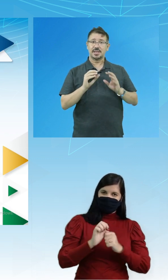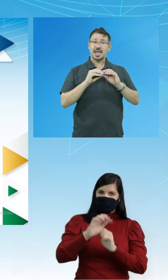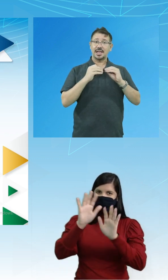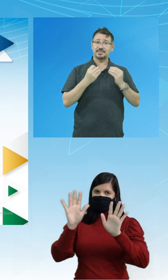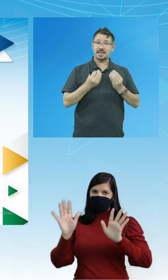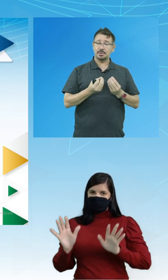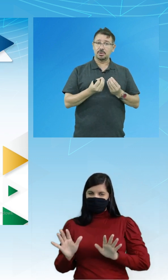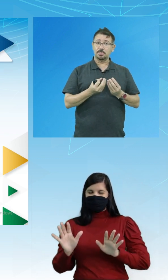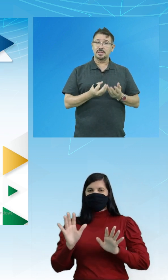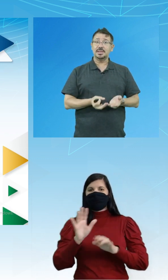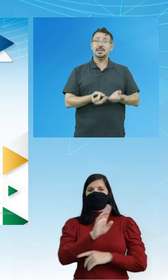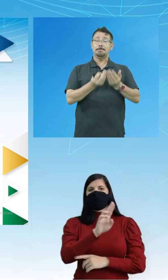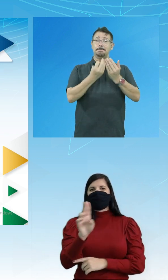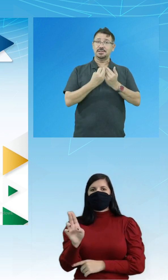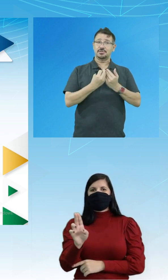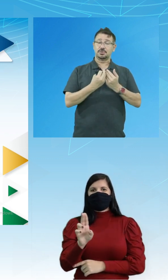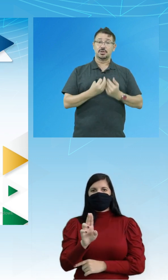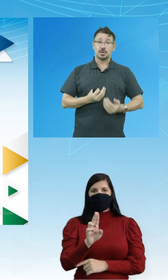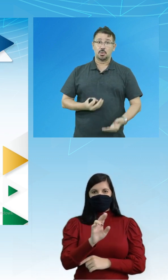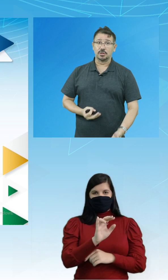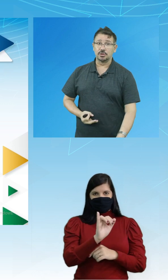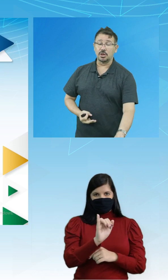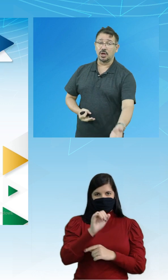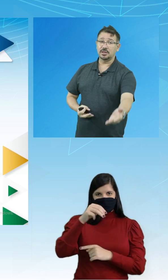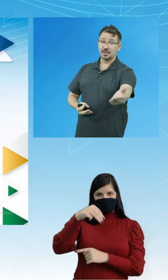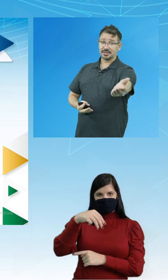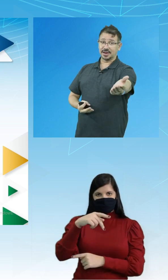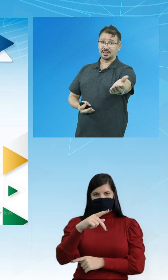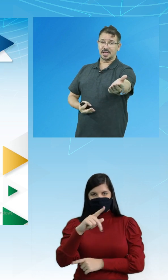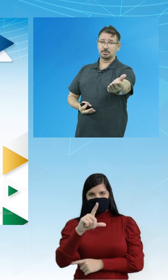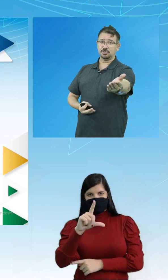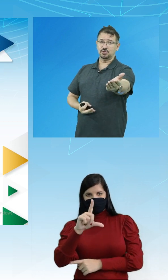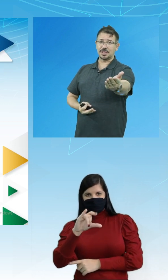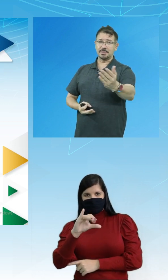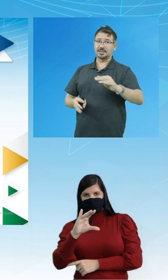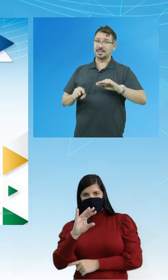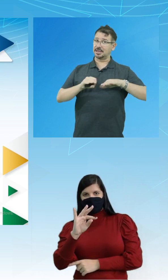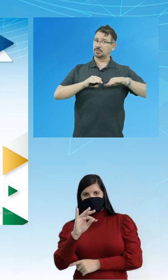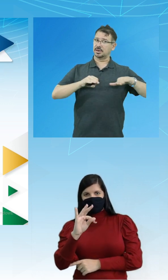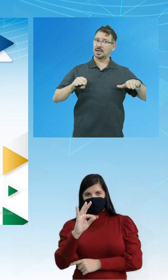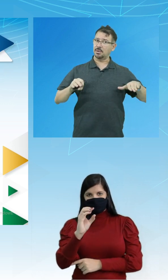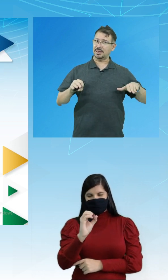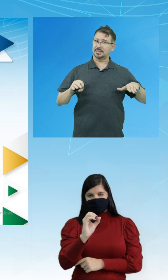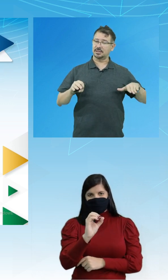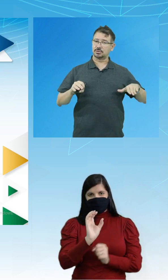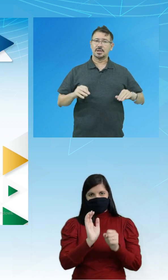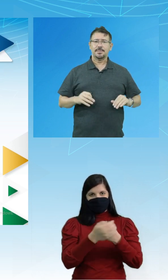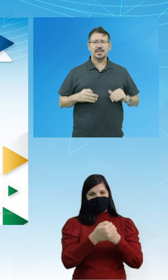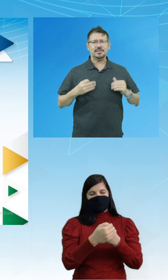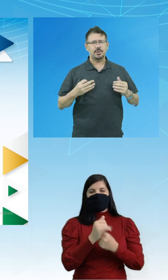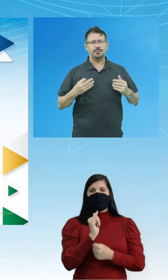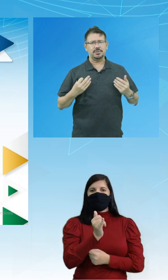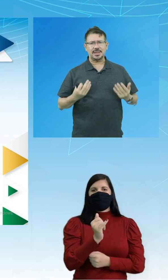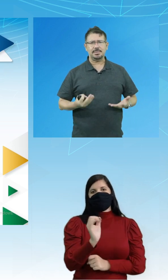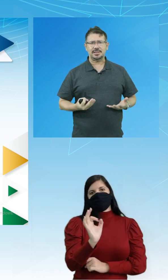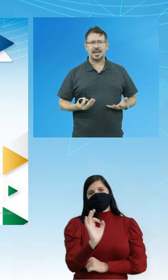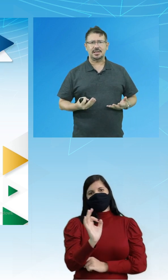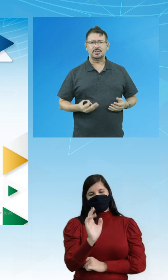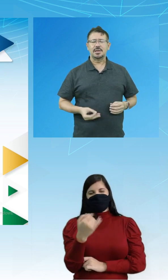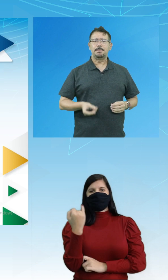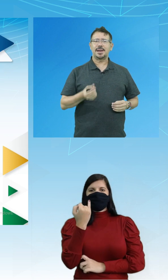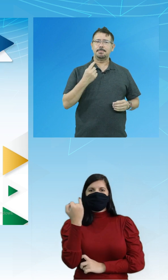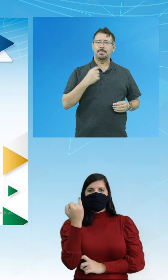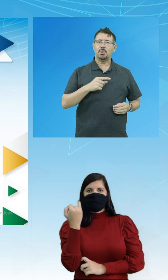implícitas recebem o nome de implícitos quando nós tratamos justamente daquilo que não é dito e são